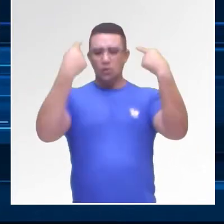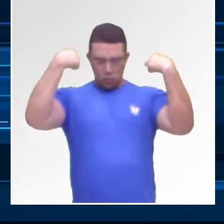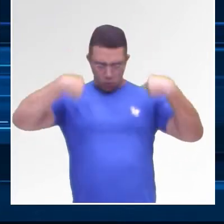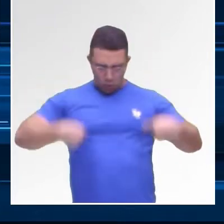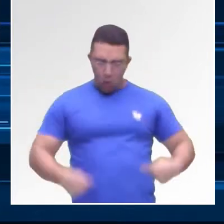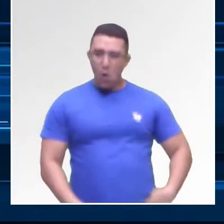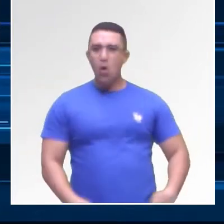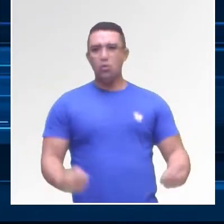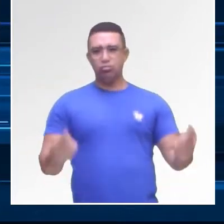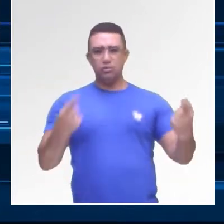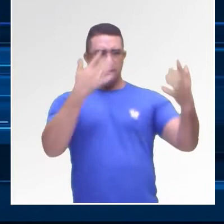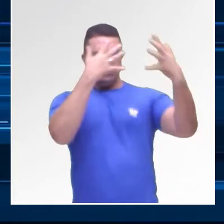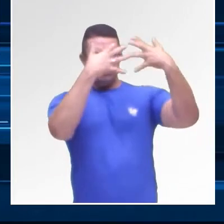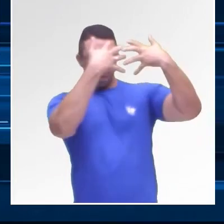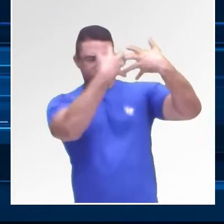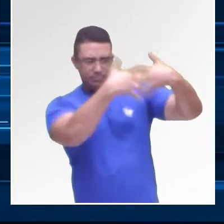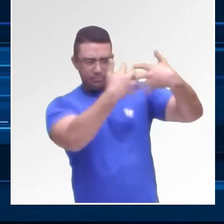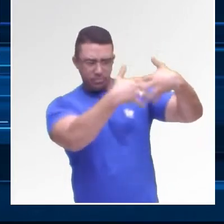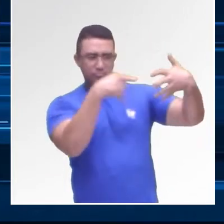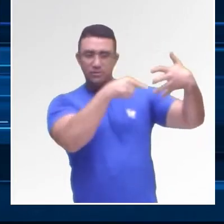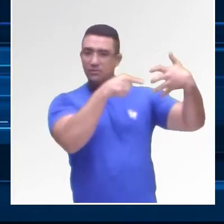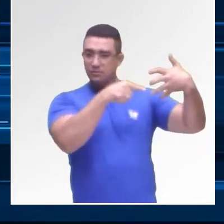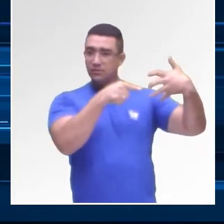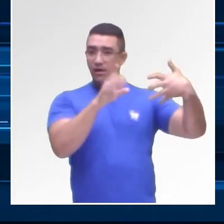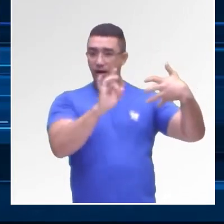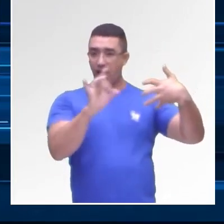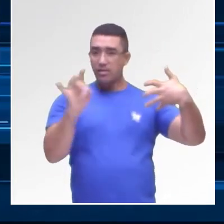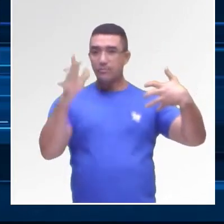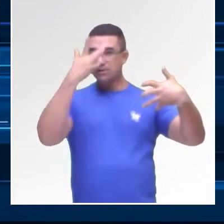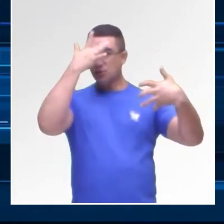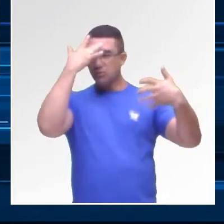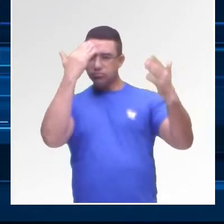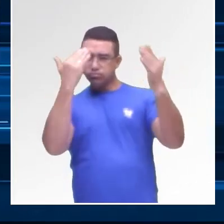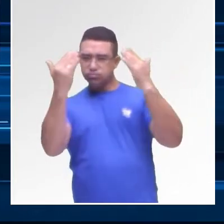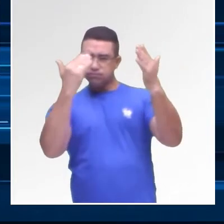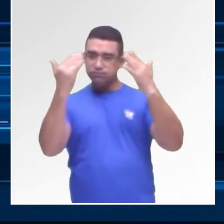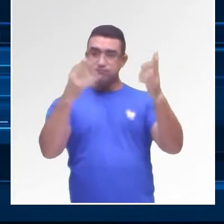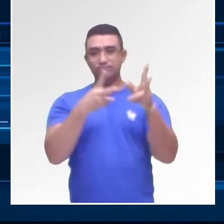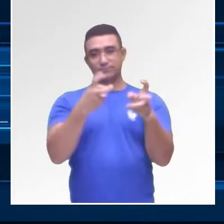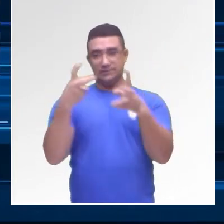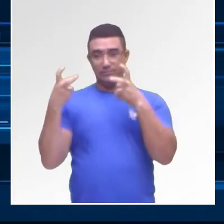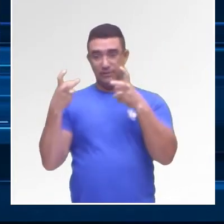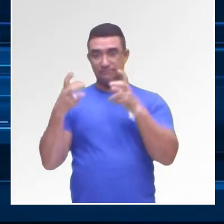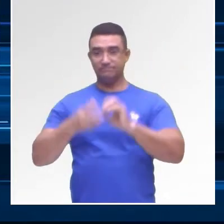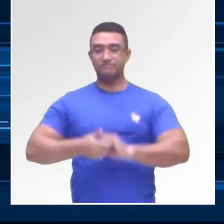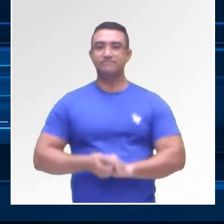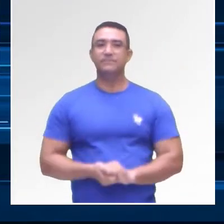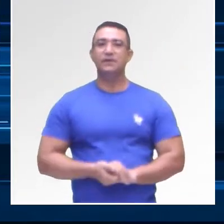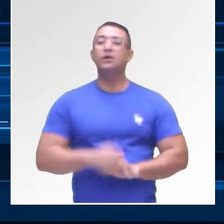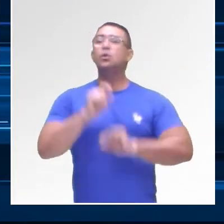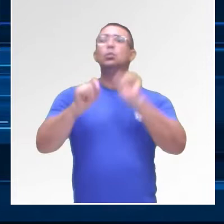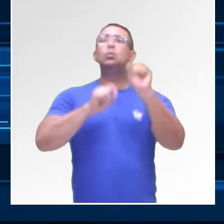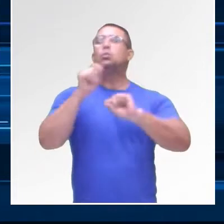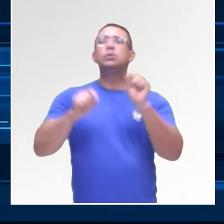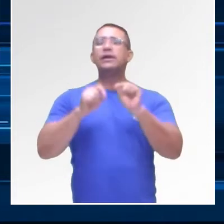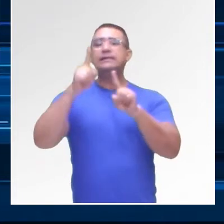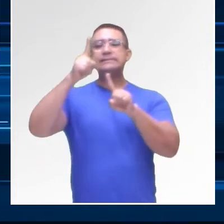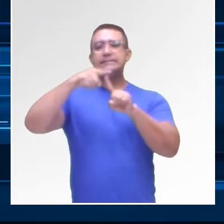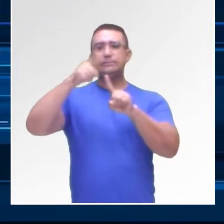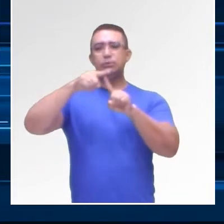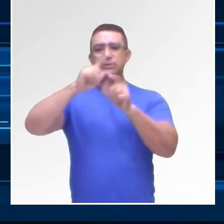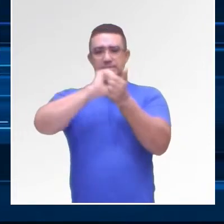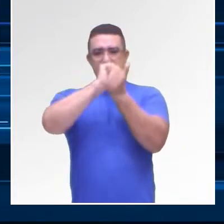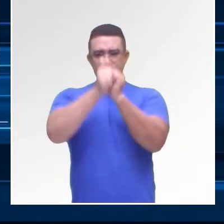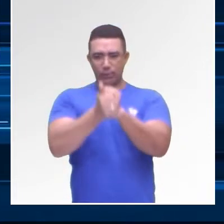palavra chamada aventura. E o que são os esportes de aventura? Tipos de esportes